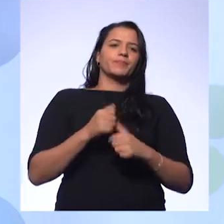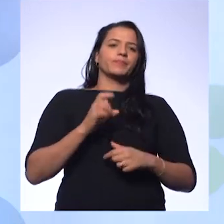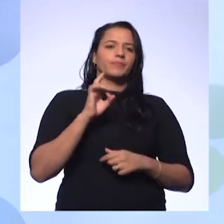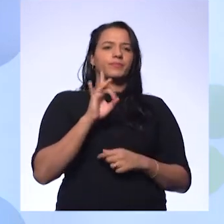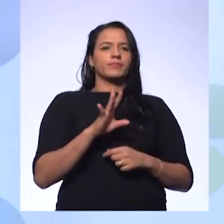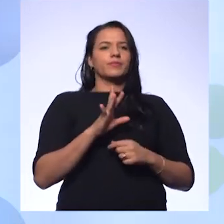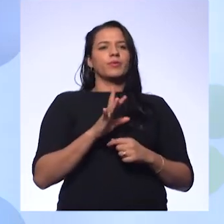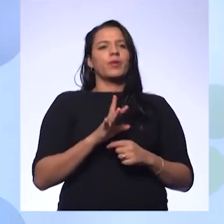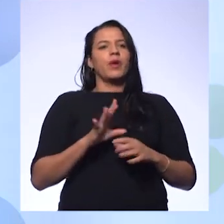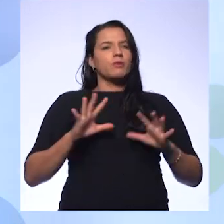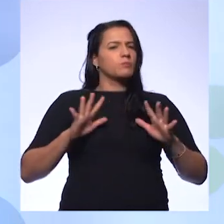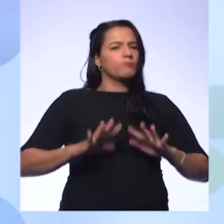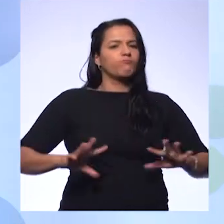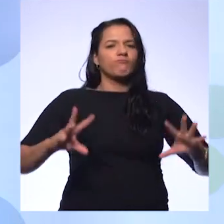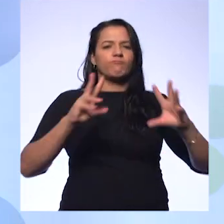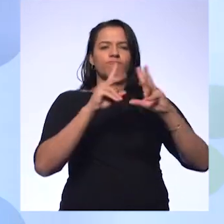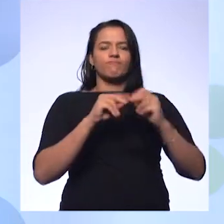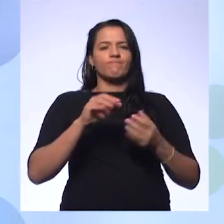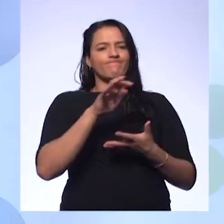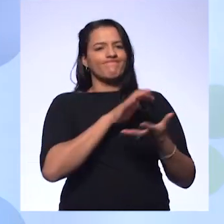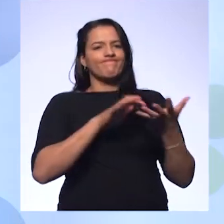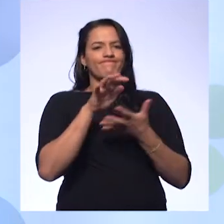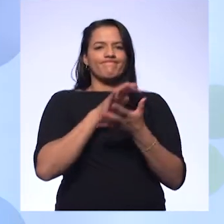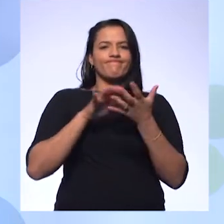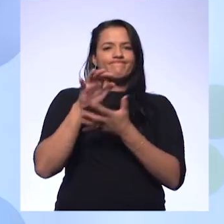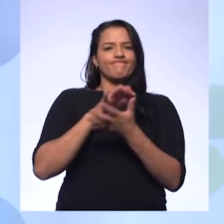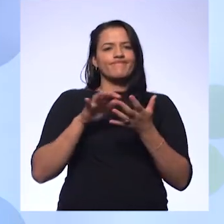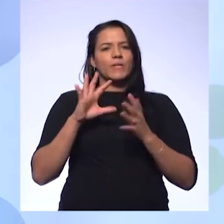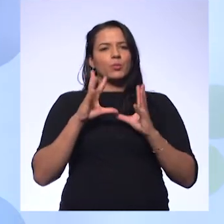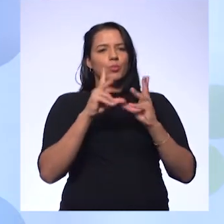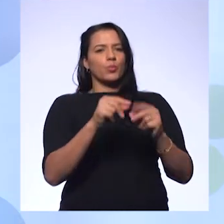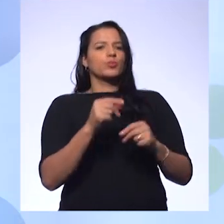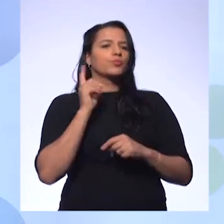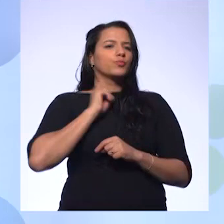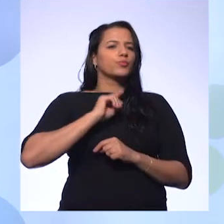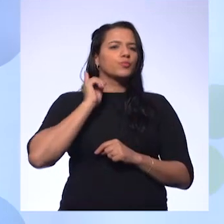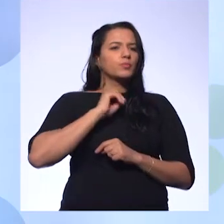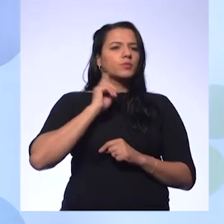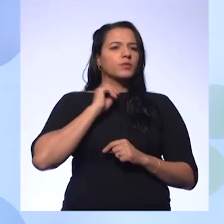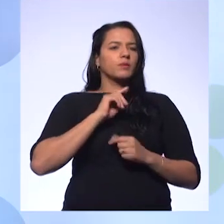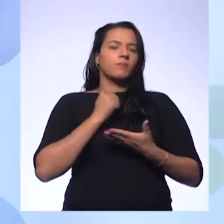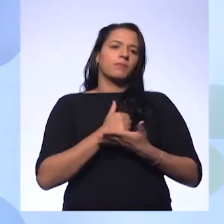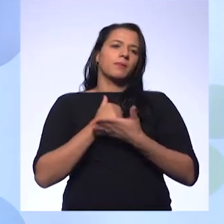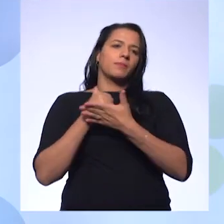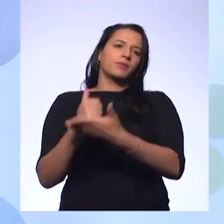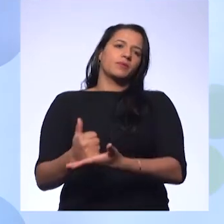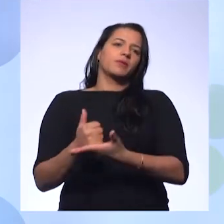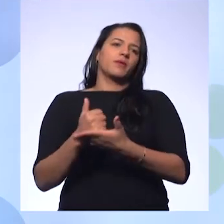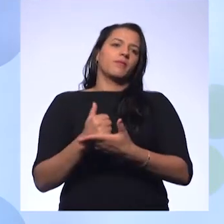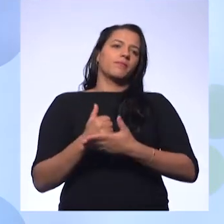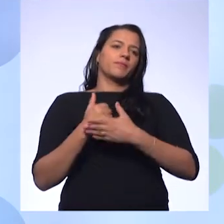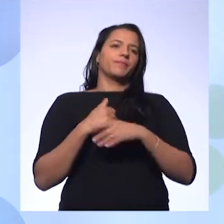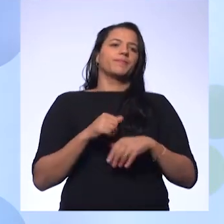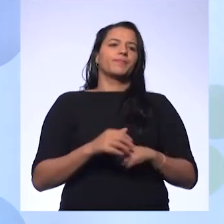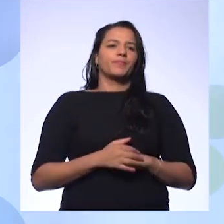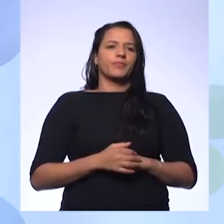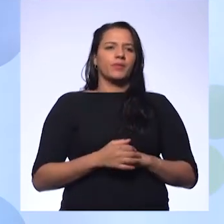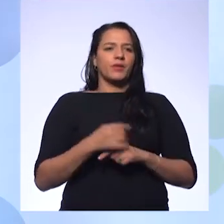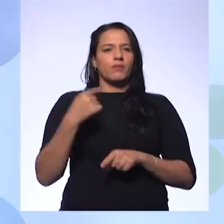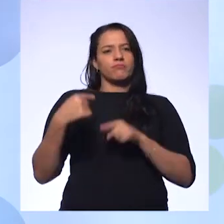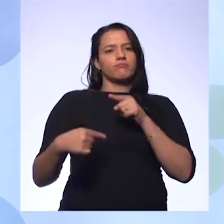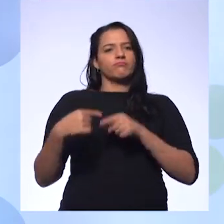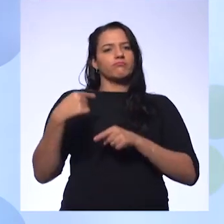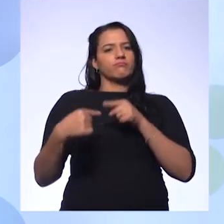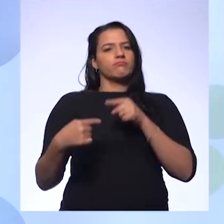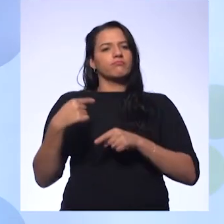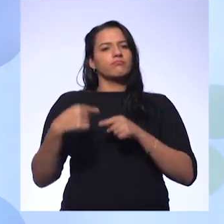arrastou, ele mobilizou toda a oligarquia mineira, os mineiros, para apoiarem o Getúlio Vargas, aí numa espécie de revanchismo por